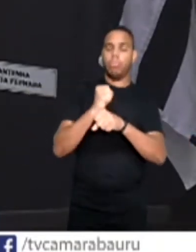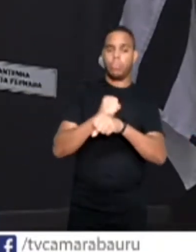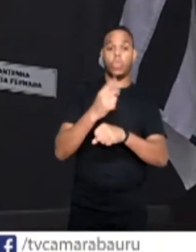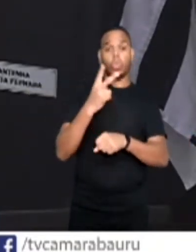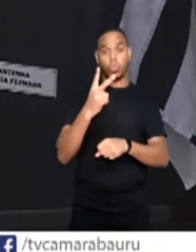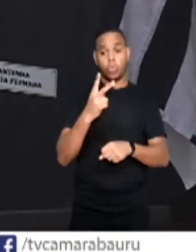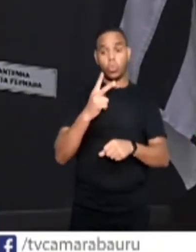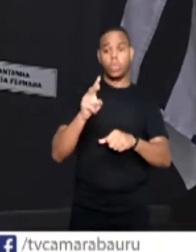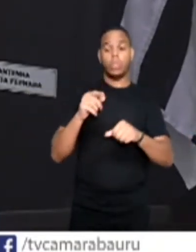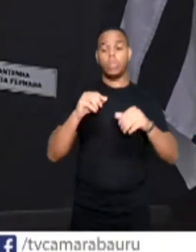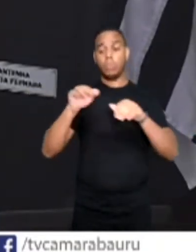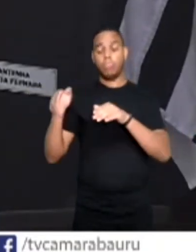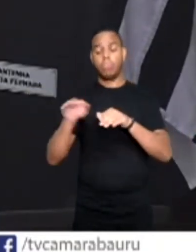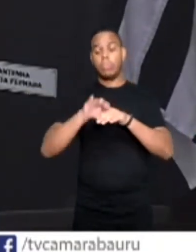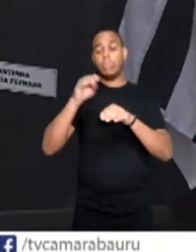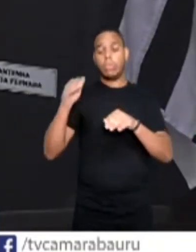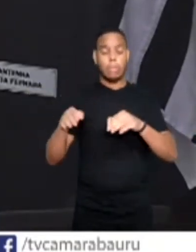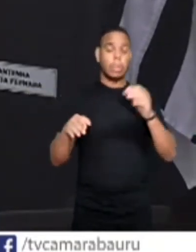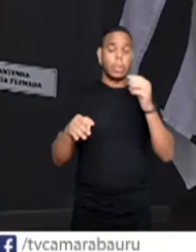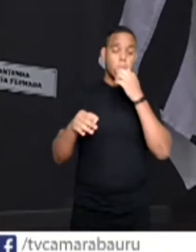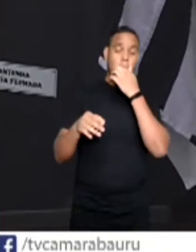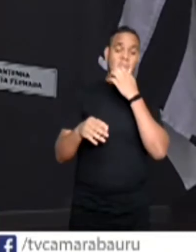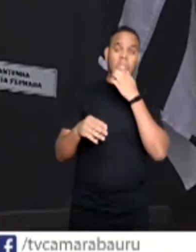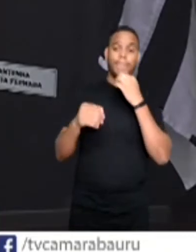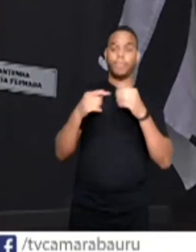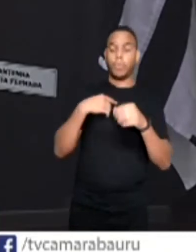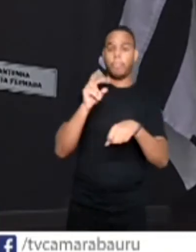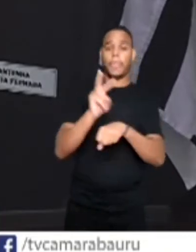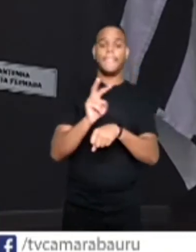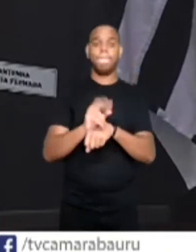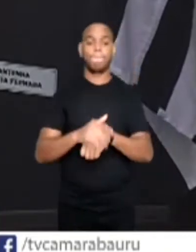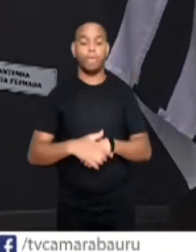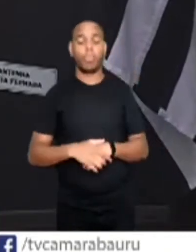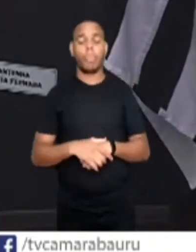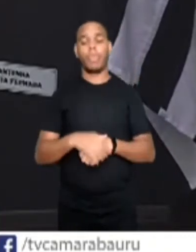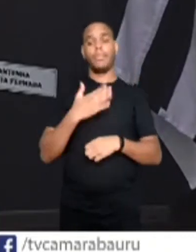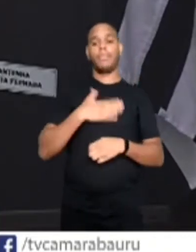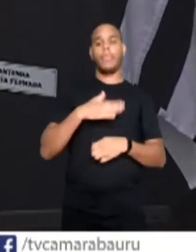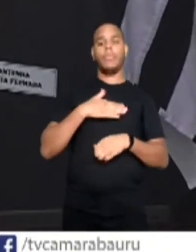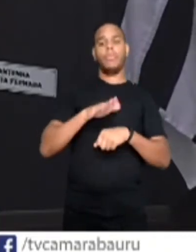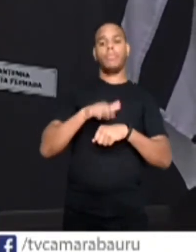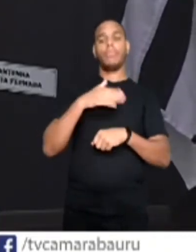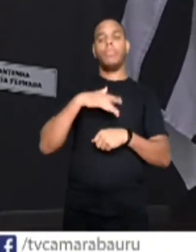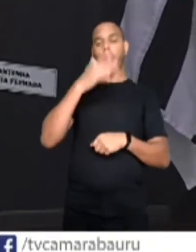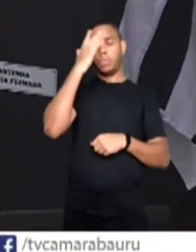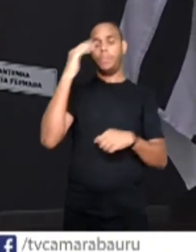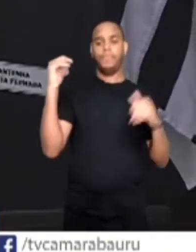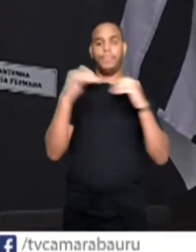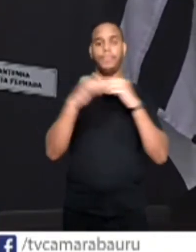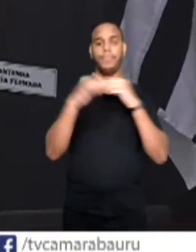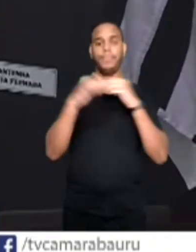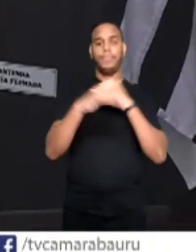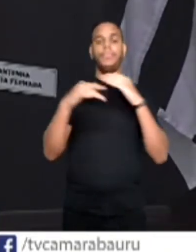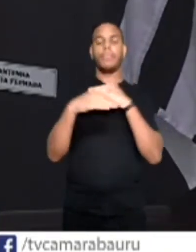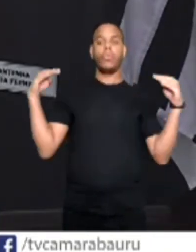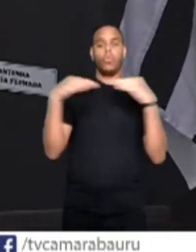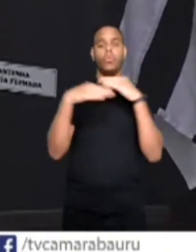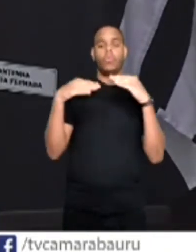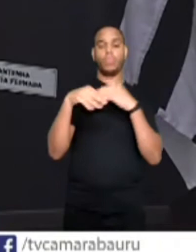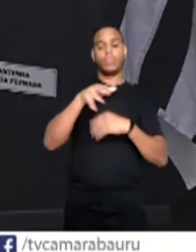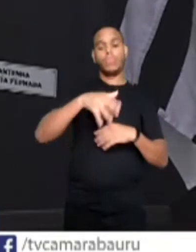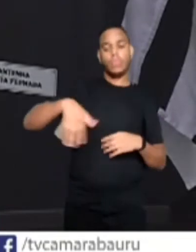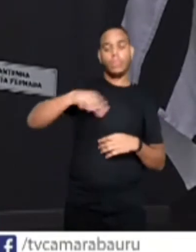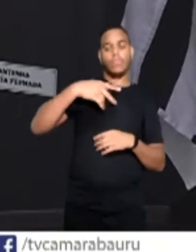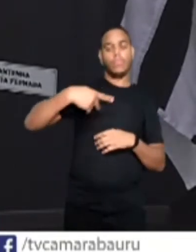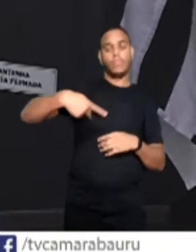lado, para dar realmente aí maior tranquilidade para quem transita e trafega nesta região, nesta